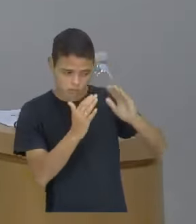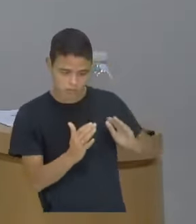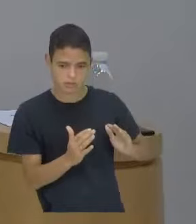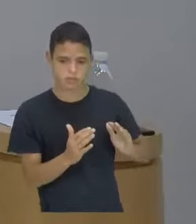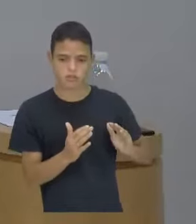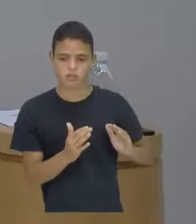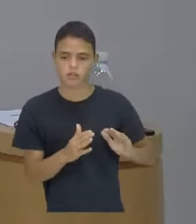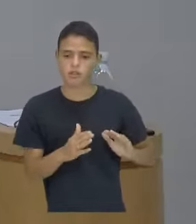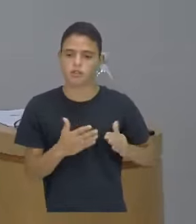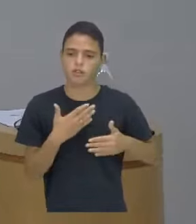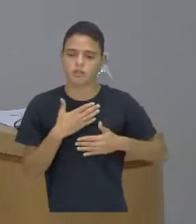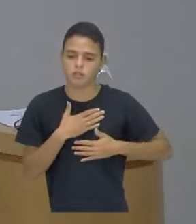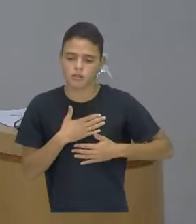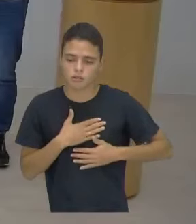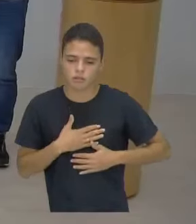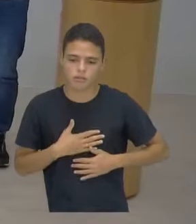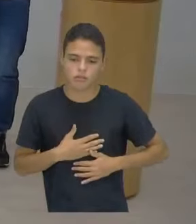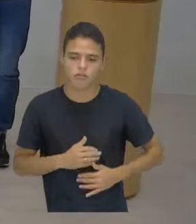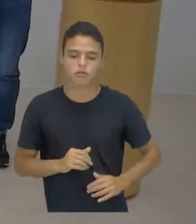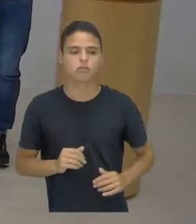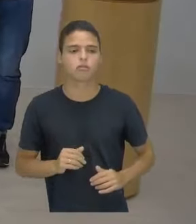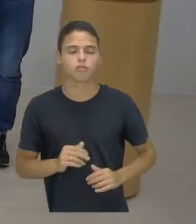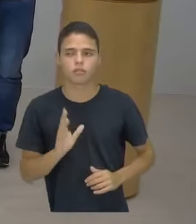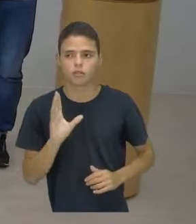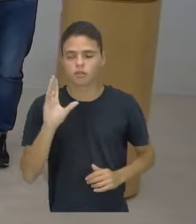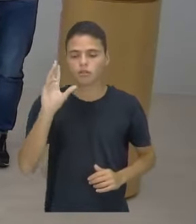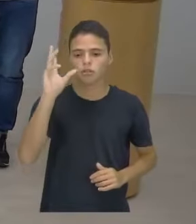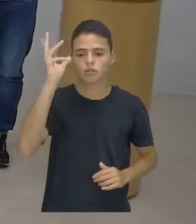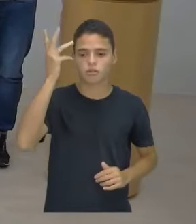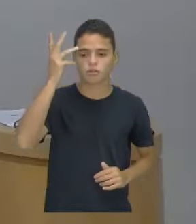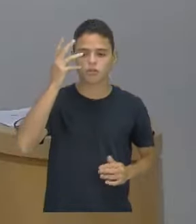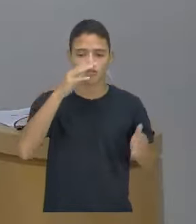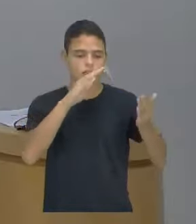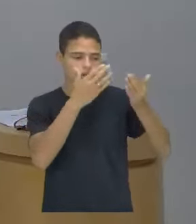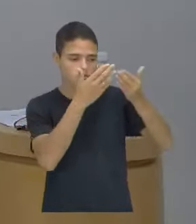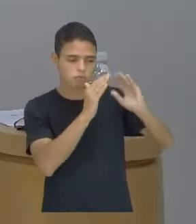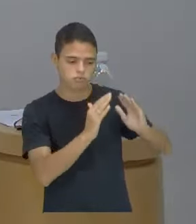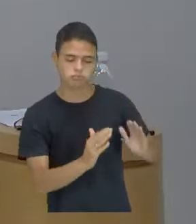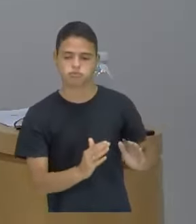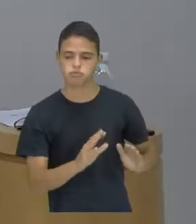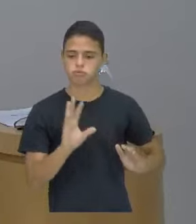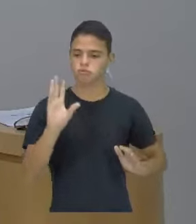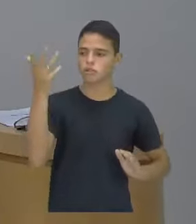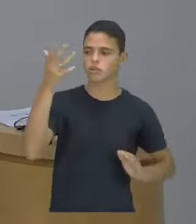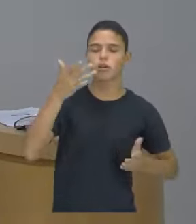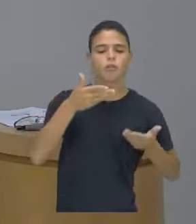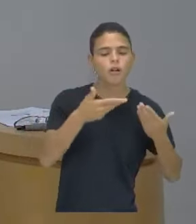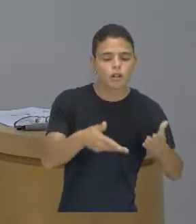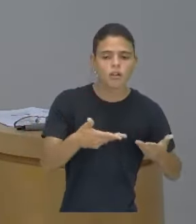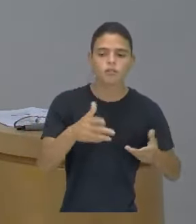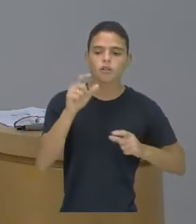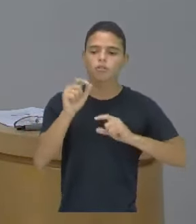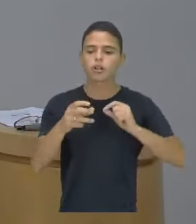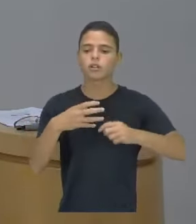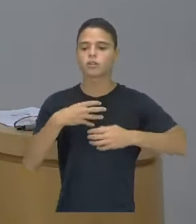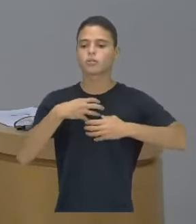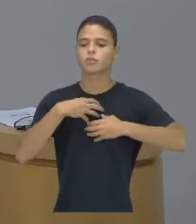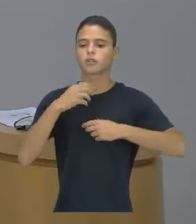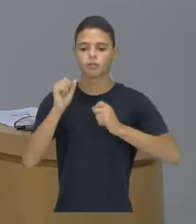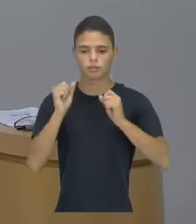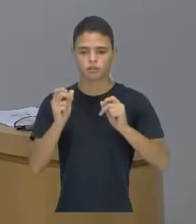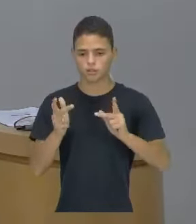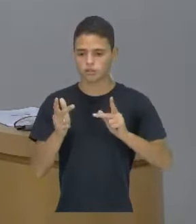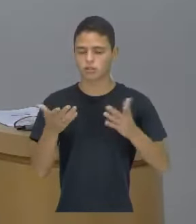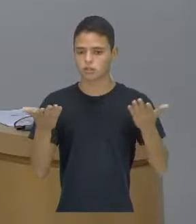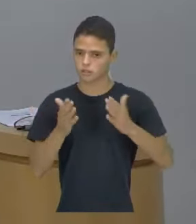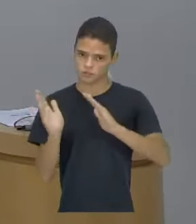um alívio para o desastre. Né? Então, aconteceu o desastre, o que, que a gente pode fazer para aliviar essa sensação? Tudo bem? E é isso